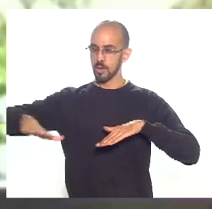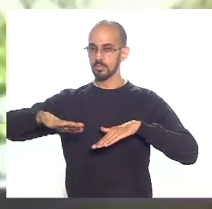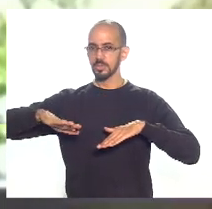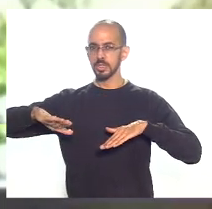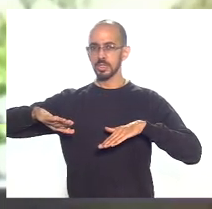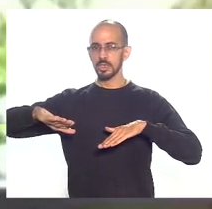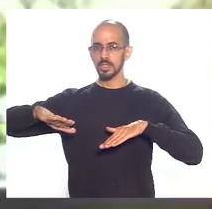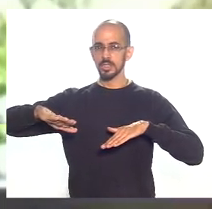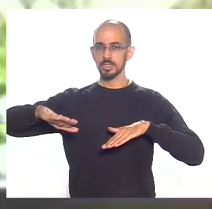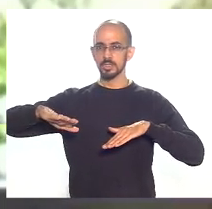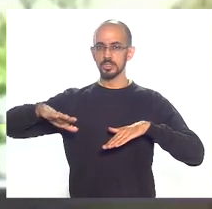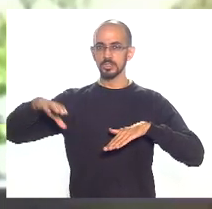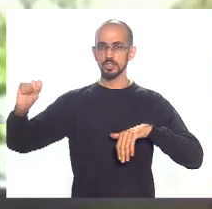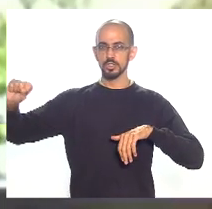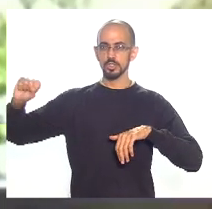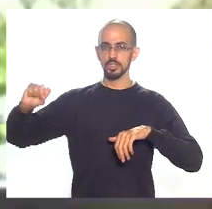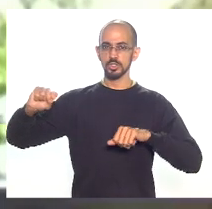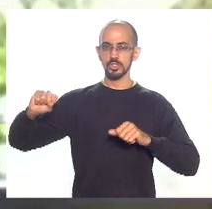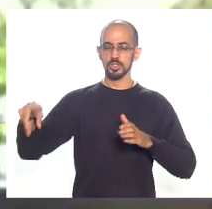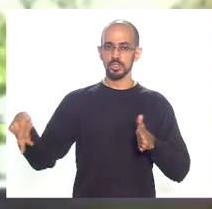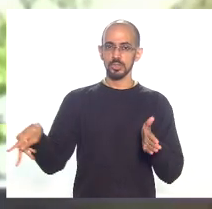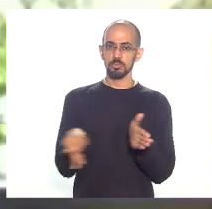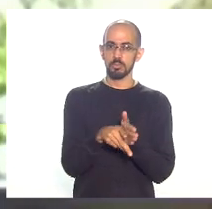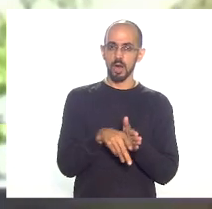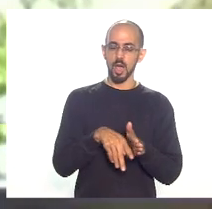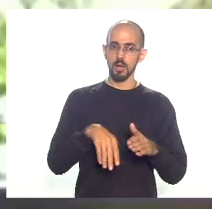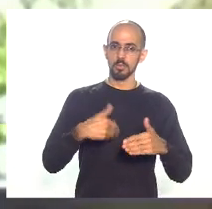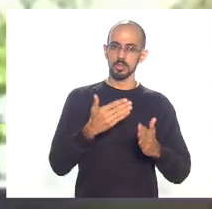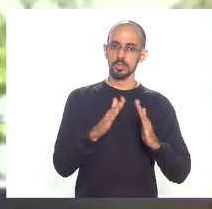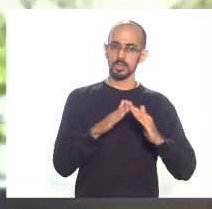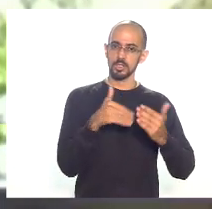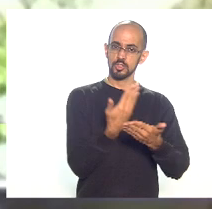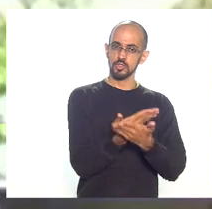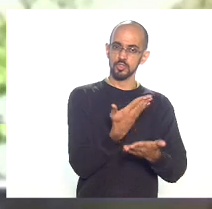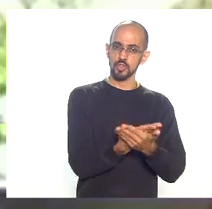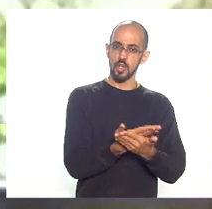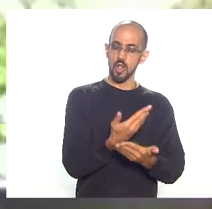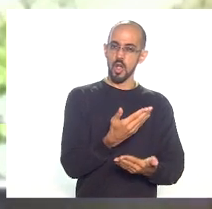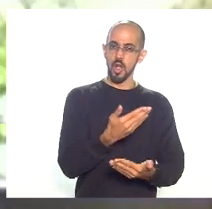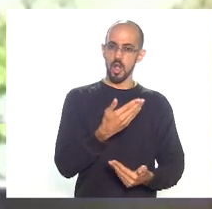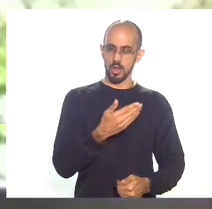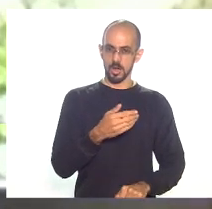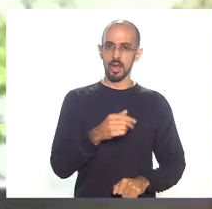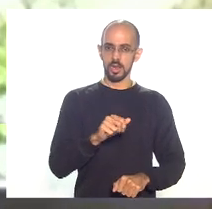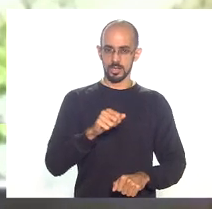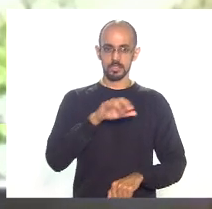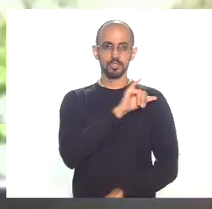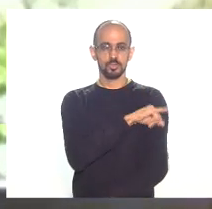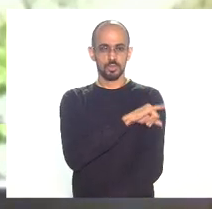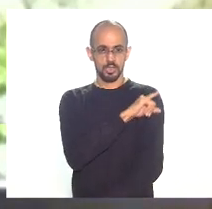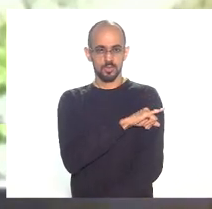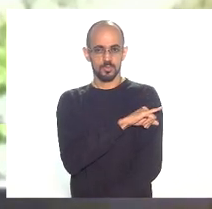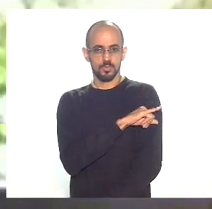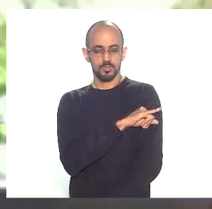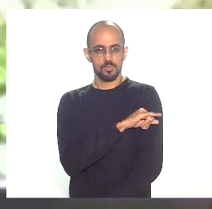das redes de ensino público e privado do estado do Rio de Janeiro e